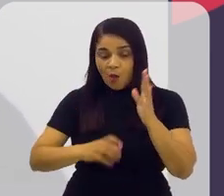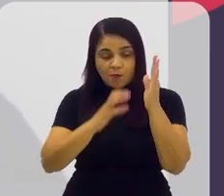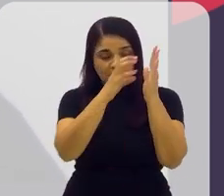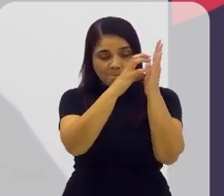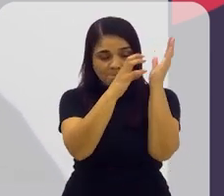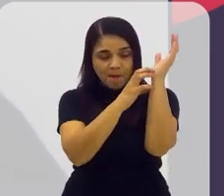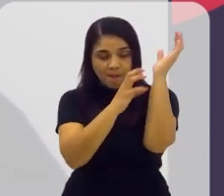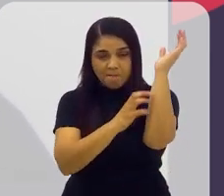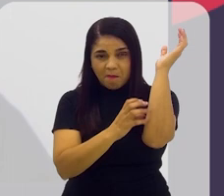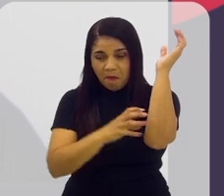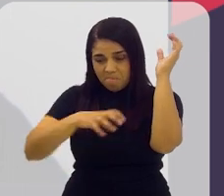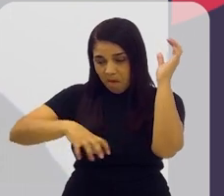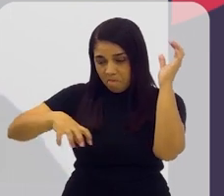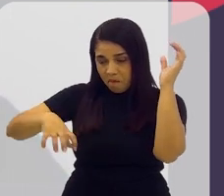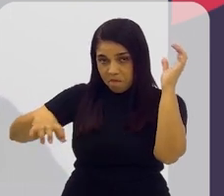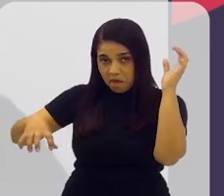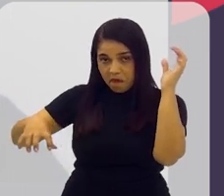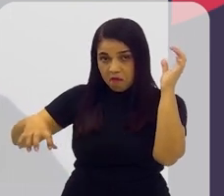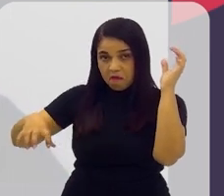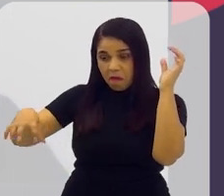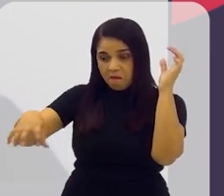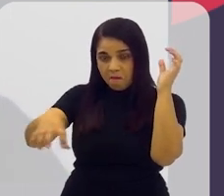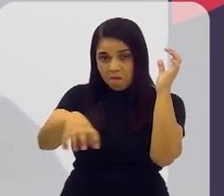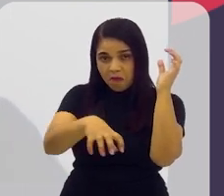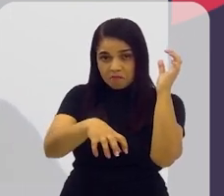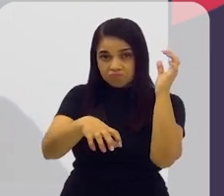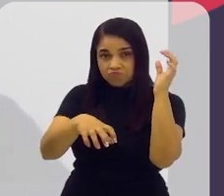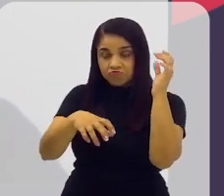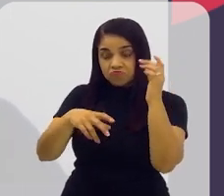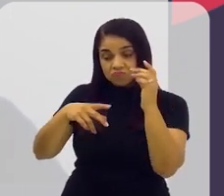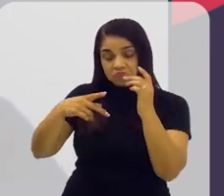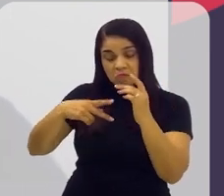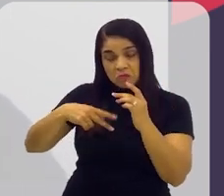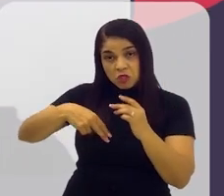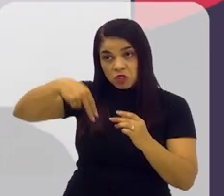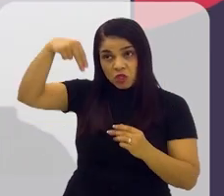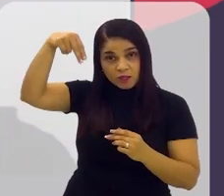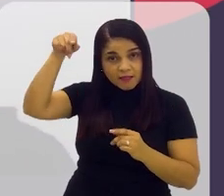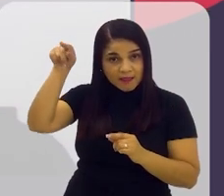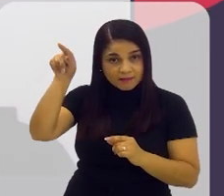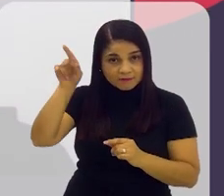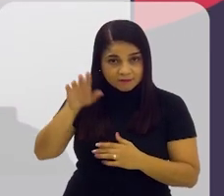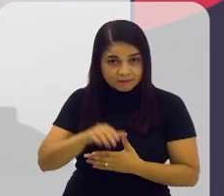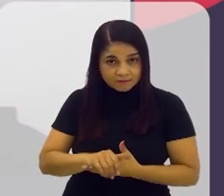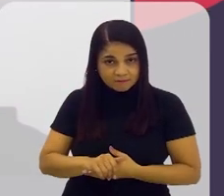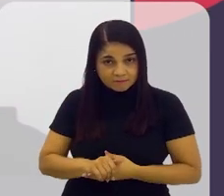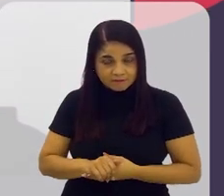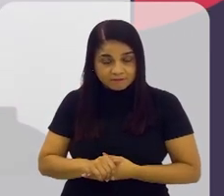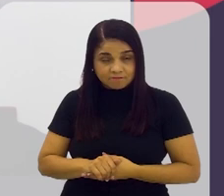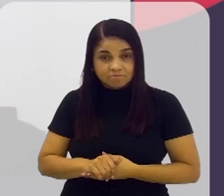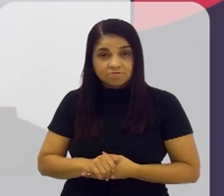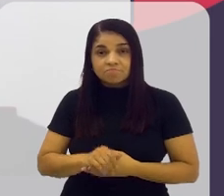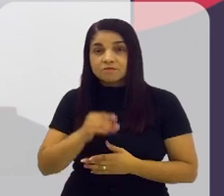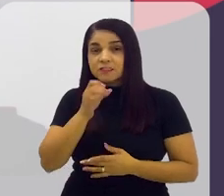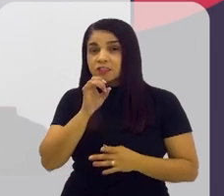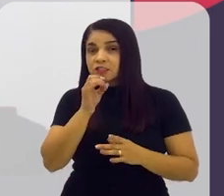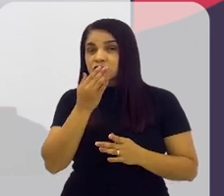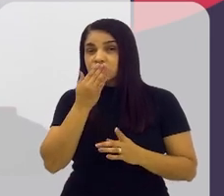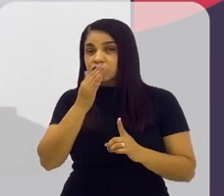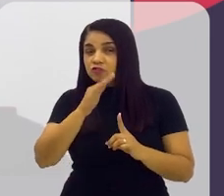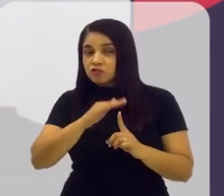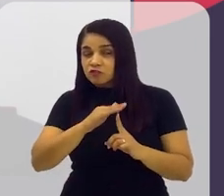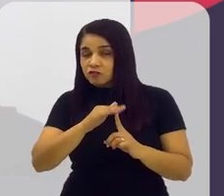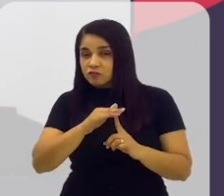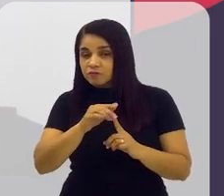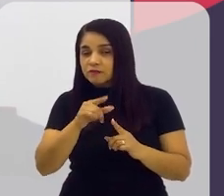Caatinga, né, que é um bioma praticamente exclusivo da região árida do Nordeste. Então, essa espécie,